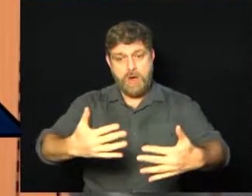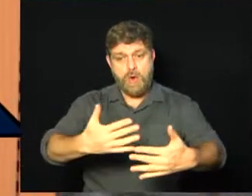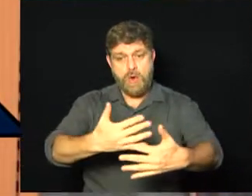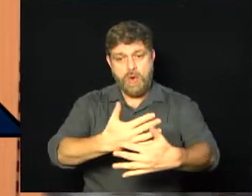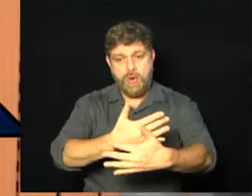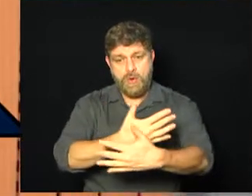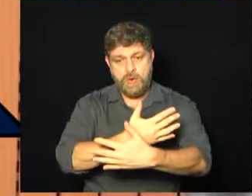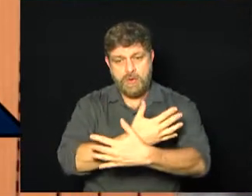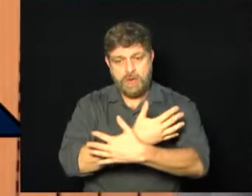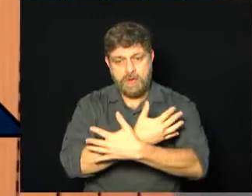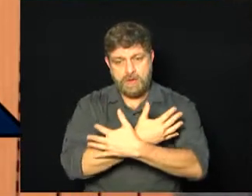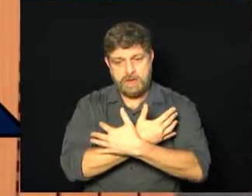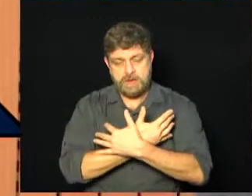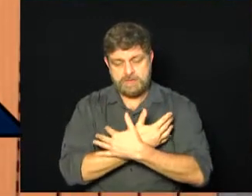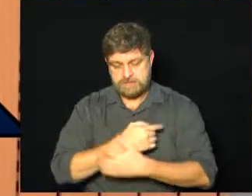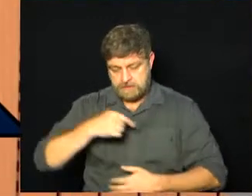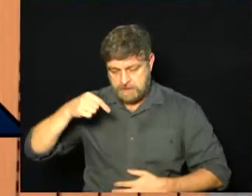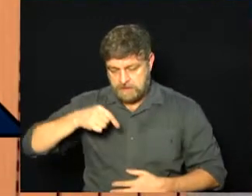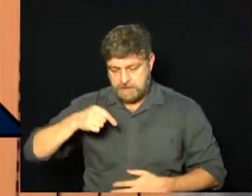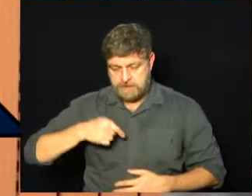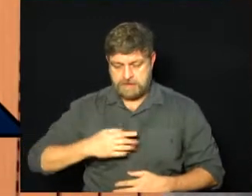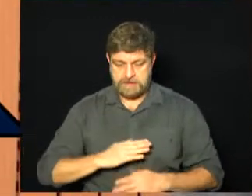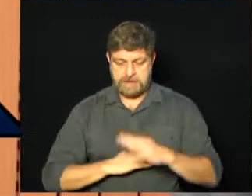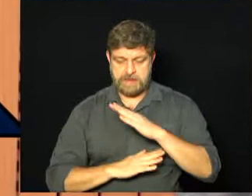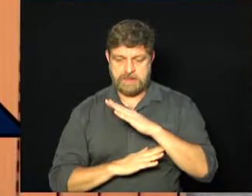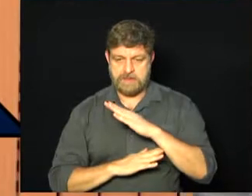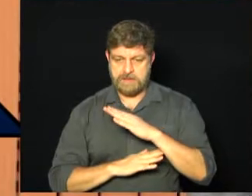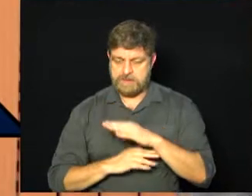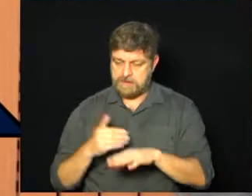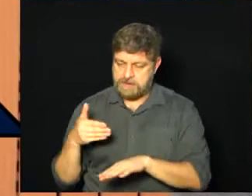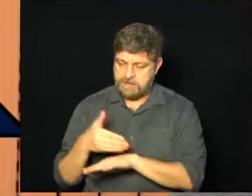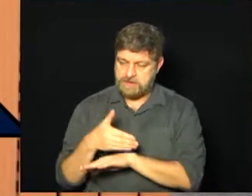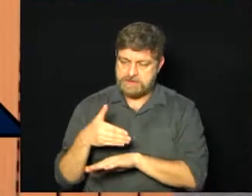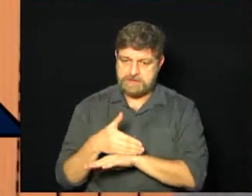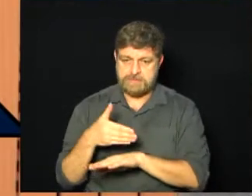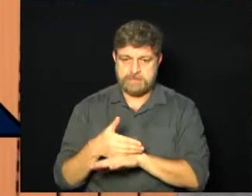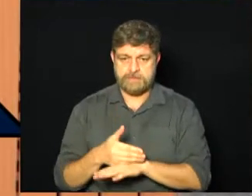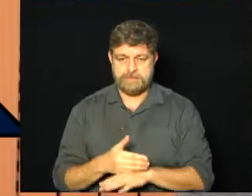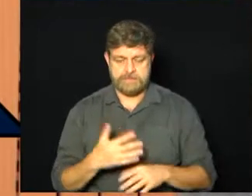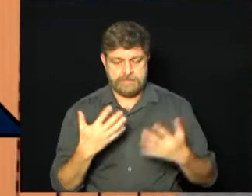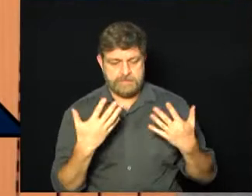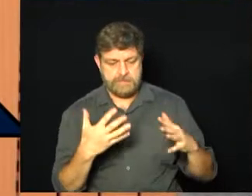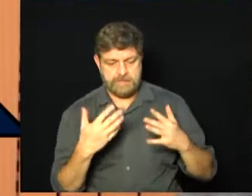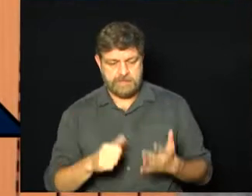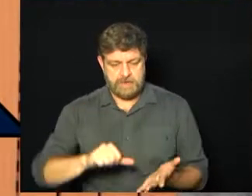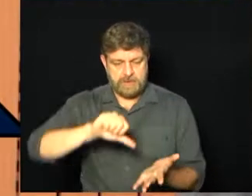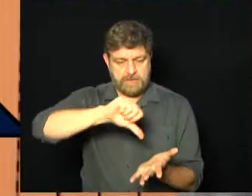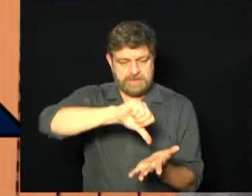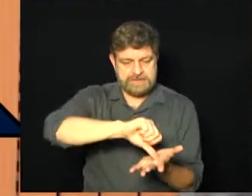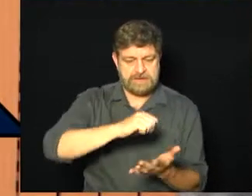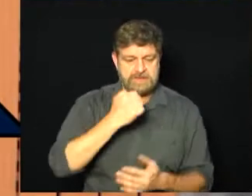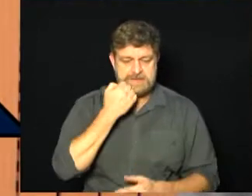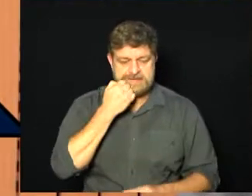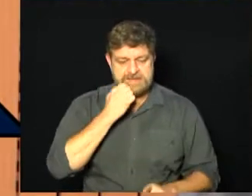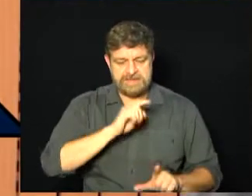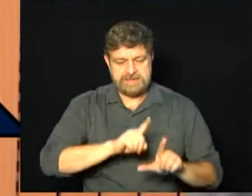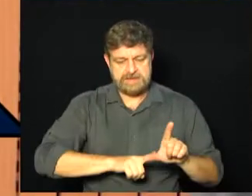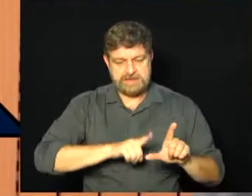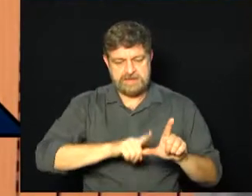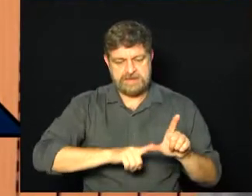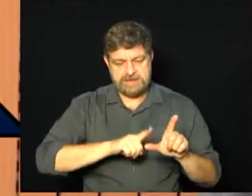para participar dessa solenidade em homenagem ao Centro de Ciências, Letras e